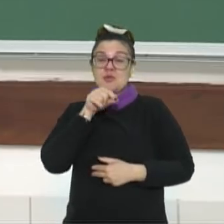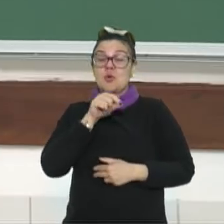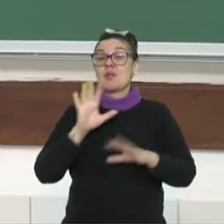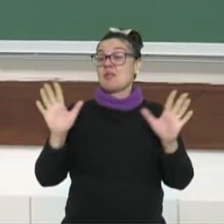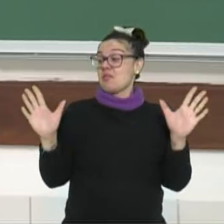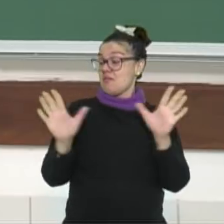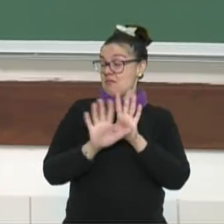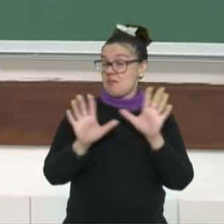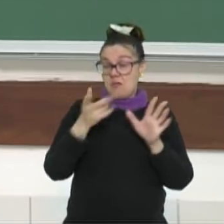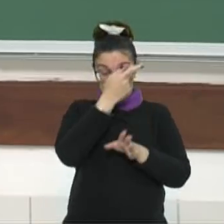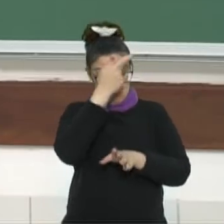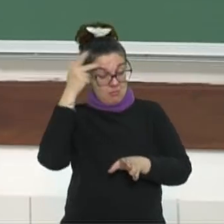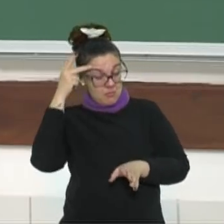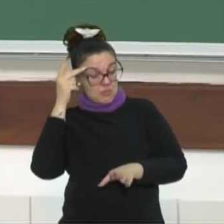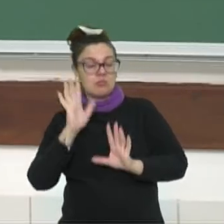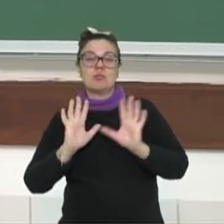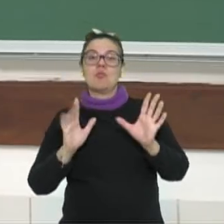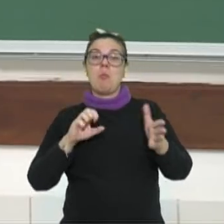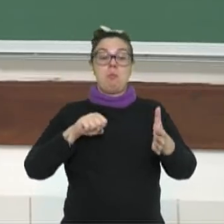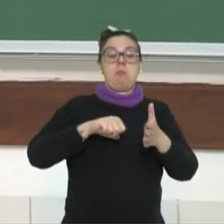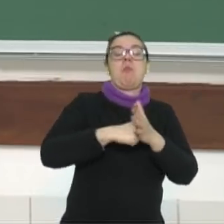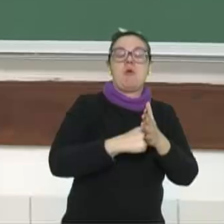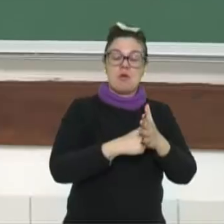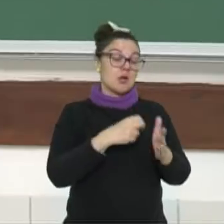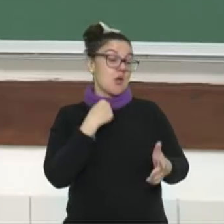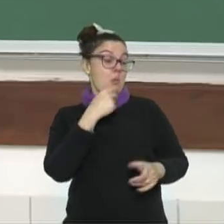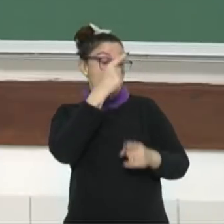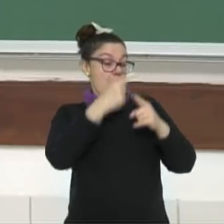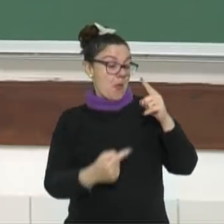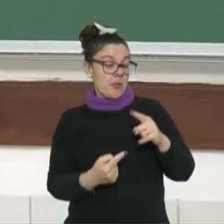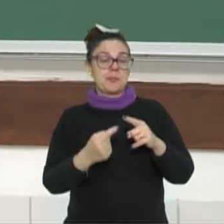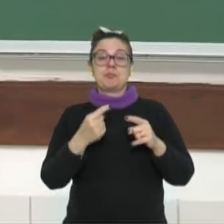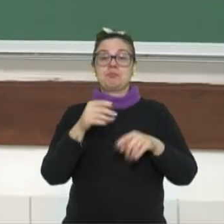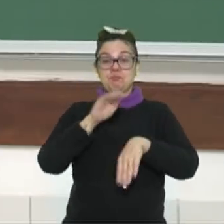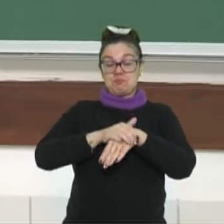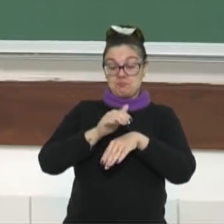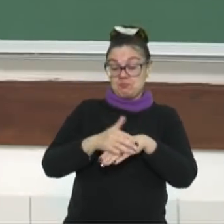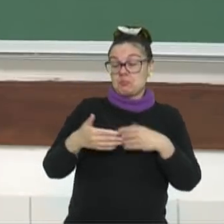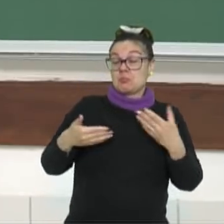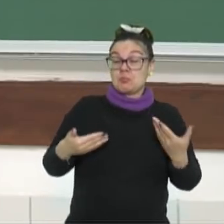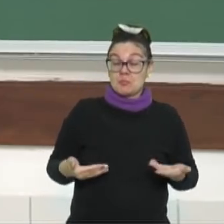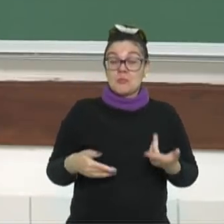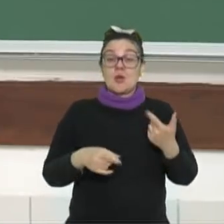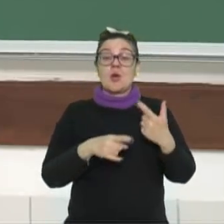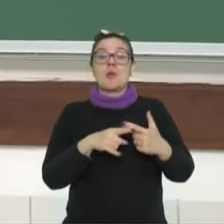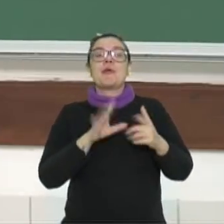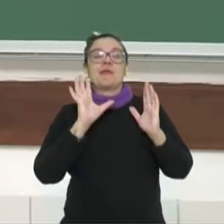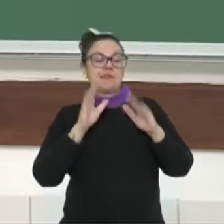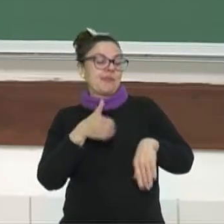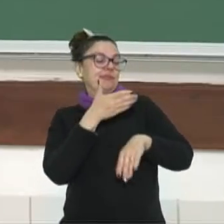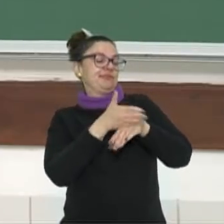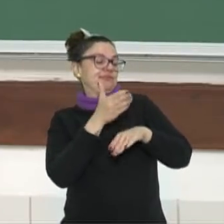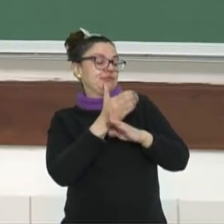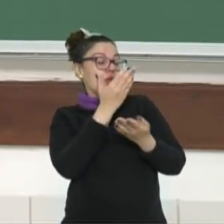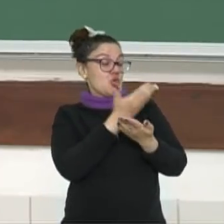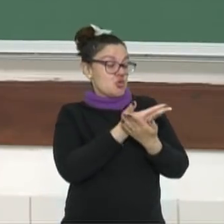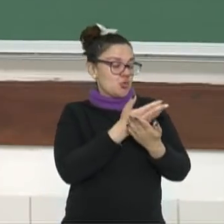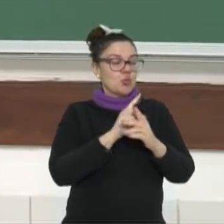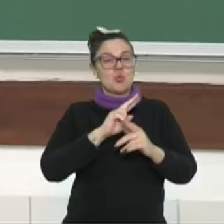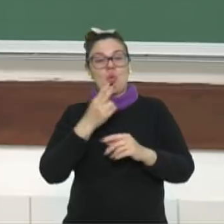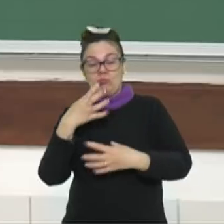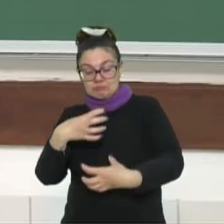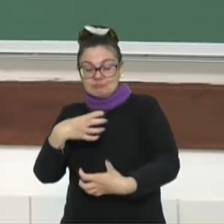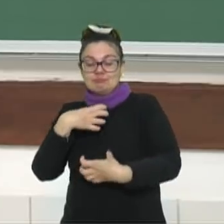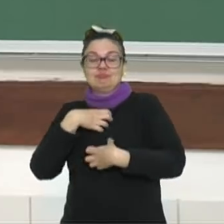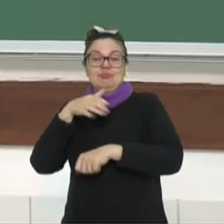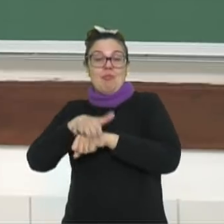ninguém deveria ser impedido de ter autonomia sobre isso, sendo que tem preparo para isso ou é a própria